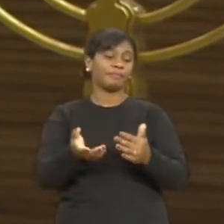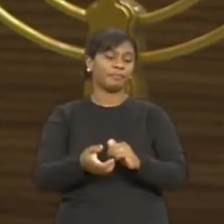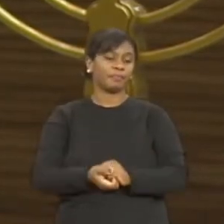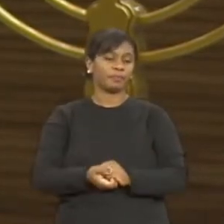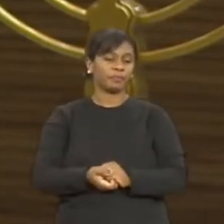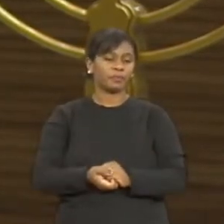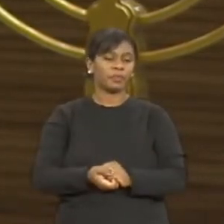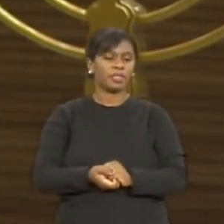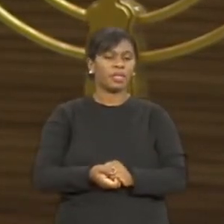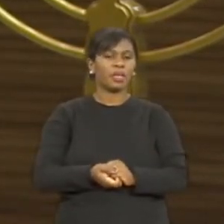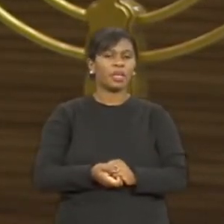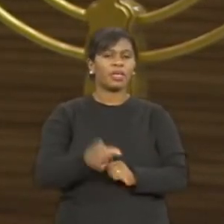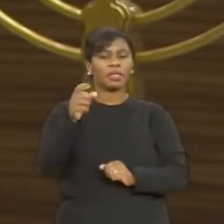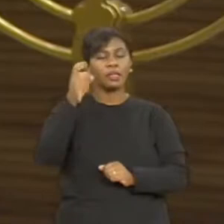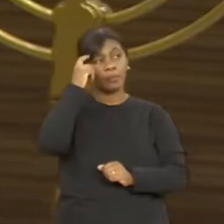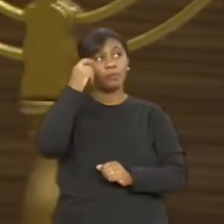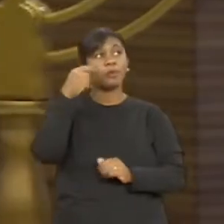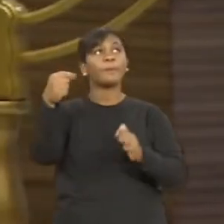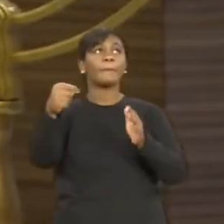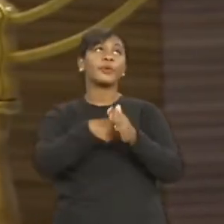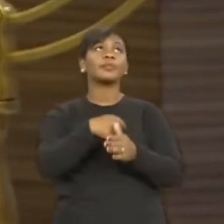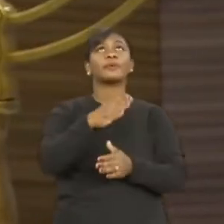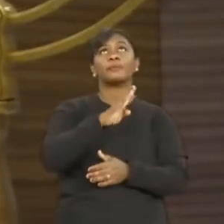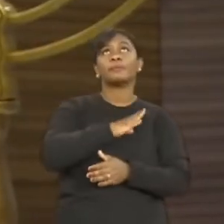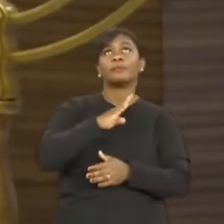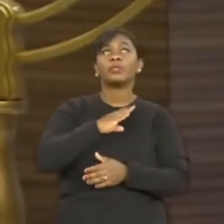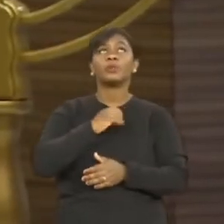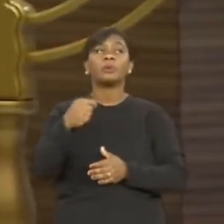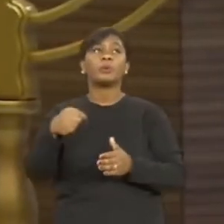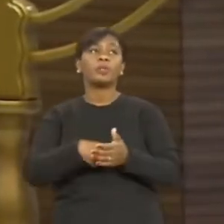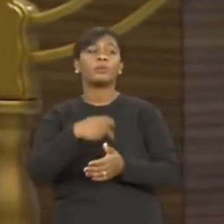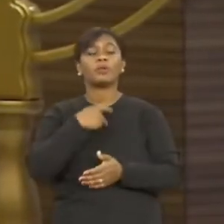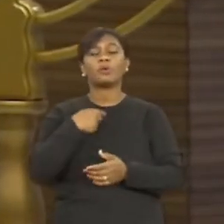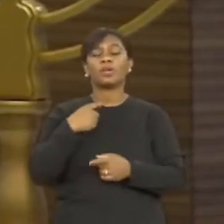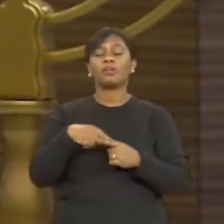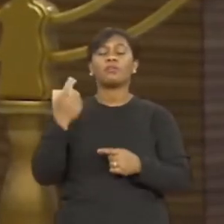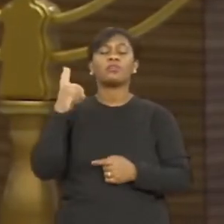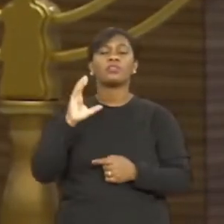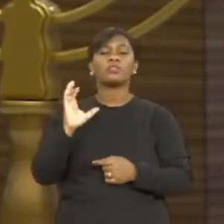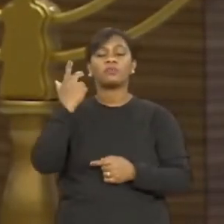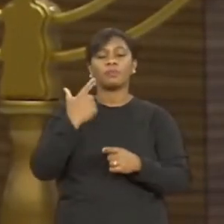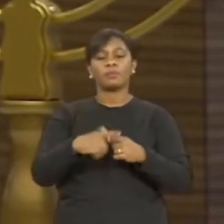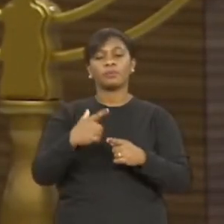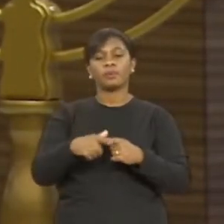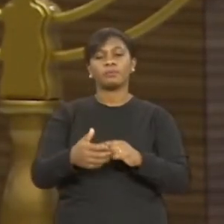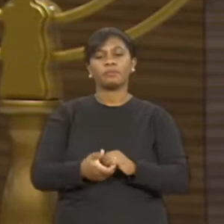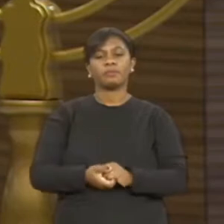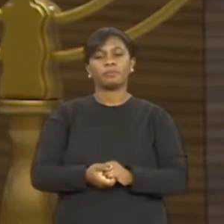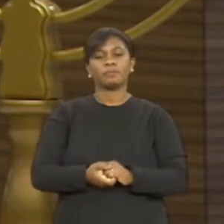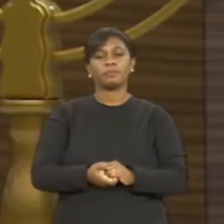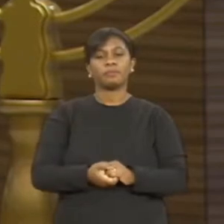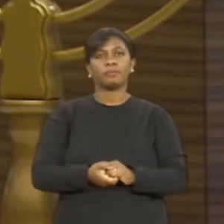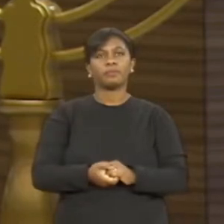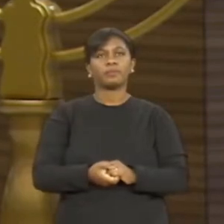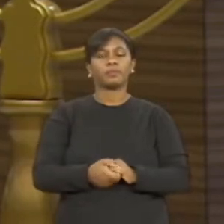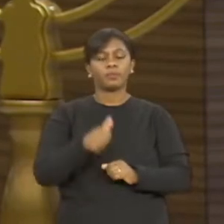E ela pensa assim: não, vou perguntar ao bispo, perguntar ao pastor, porque aí eu consigo resolver esse problema. Com uma